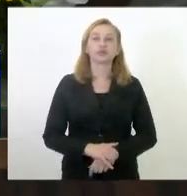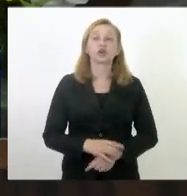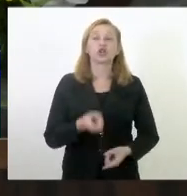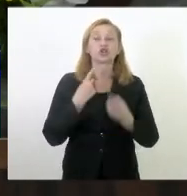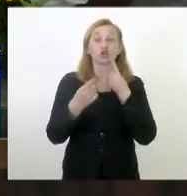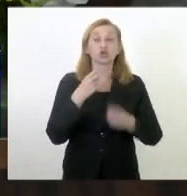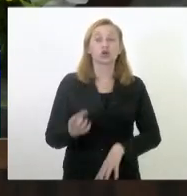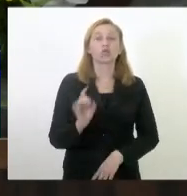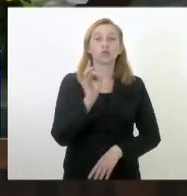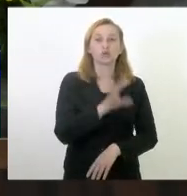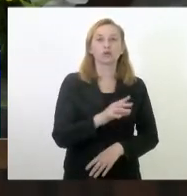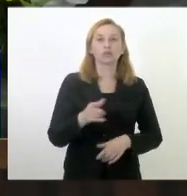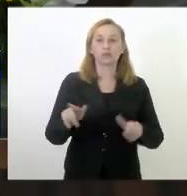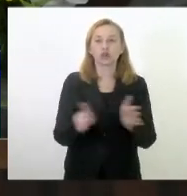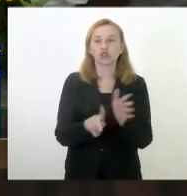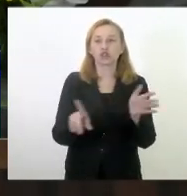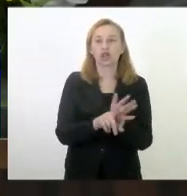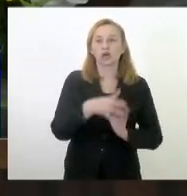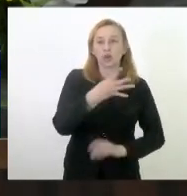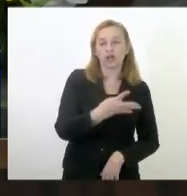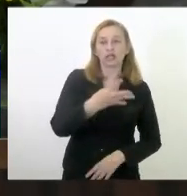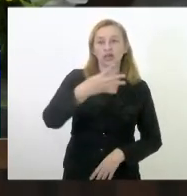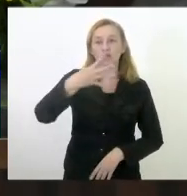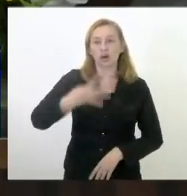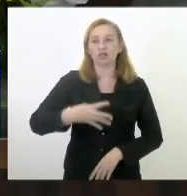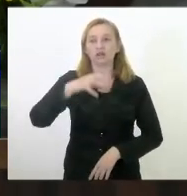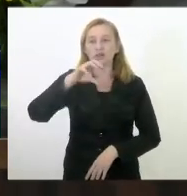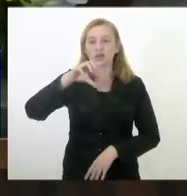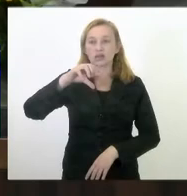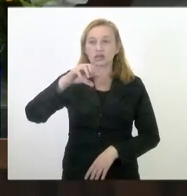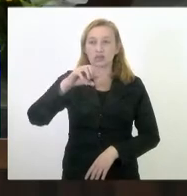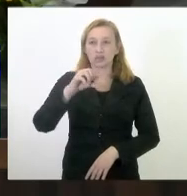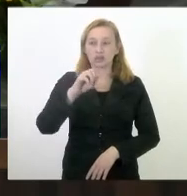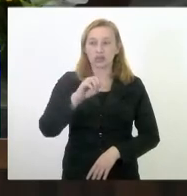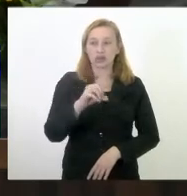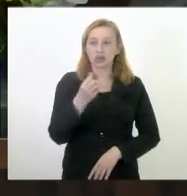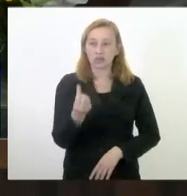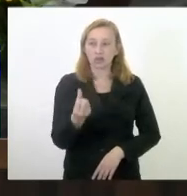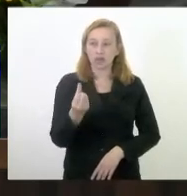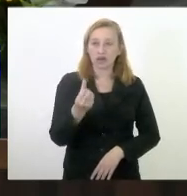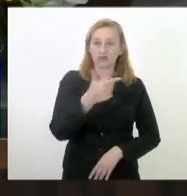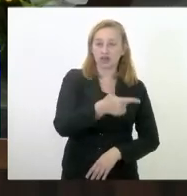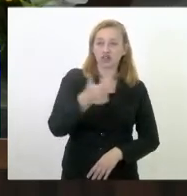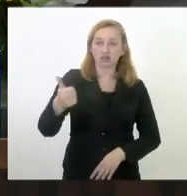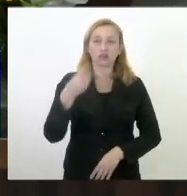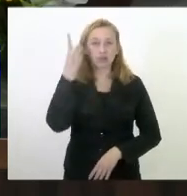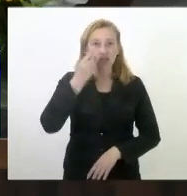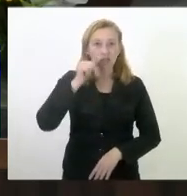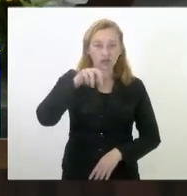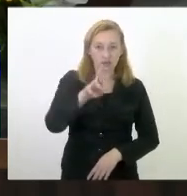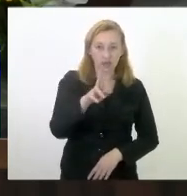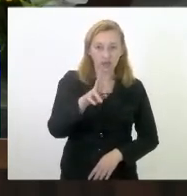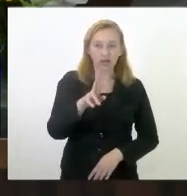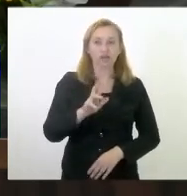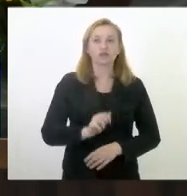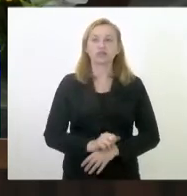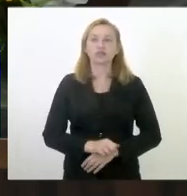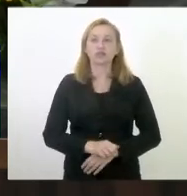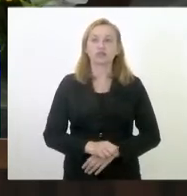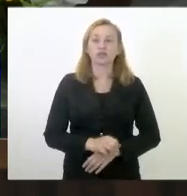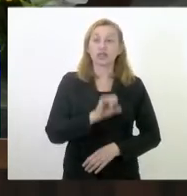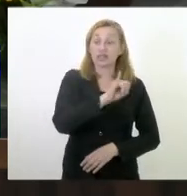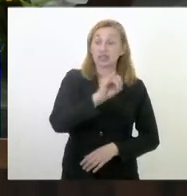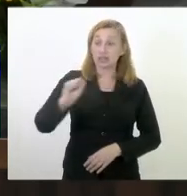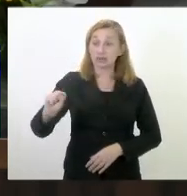em discussão única, projeto de lei 4406 de 21, de autoria do deputado Rosenberg Reis, que adere à isenção de